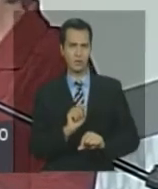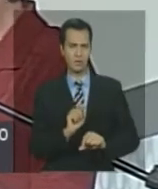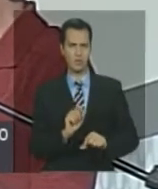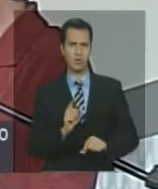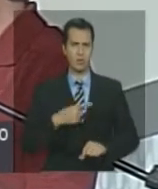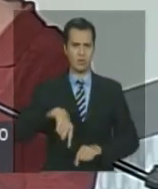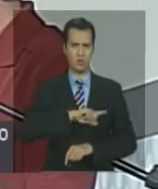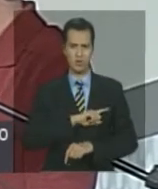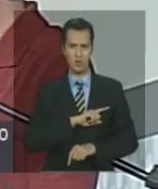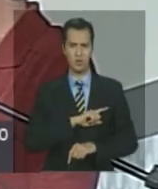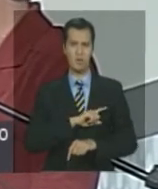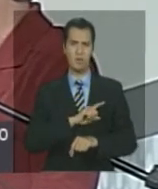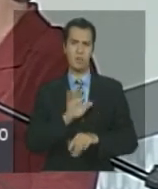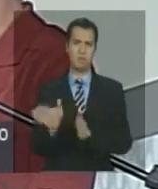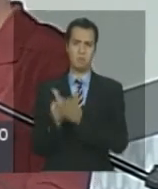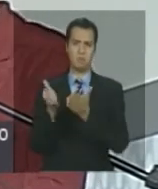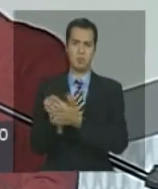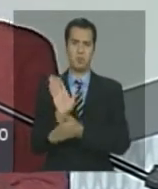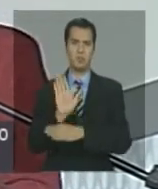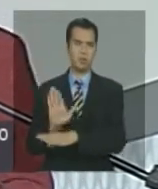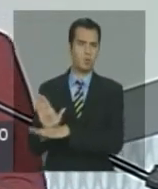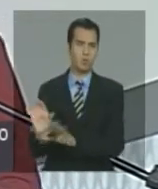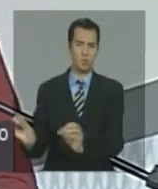ser repartido depois.